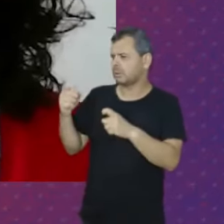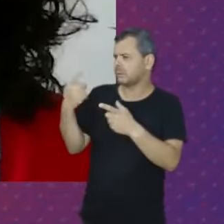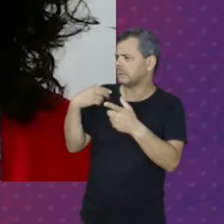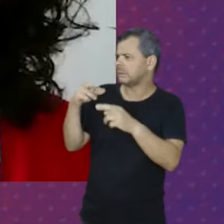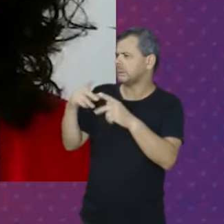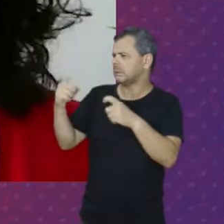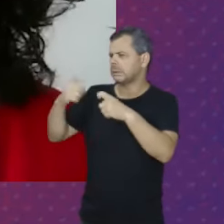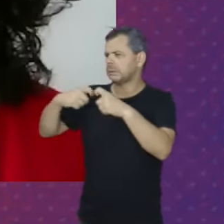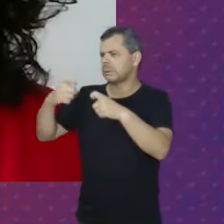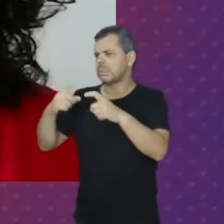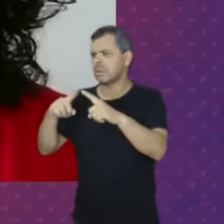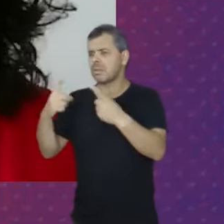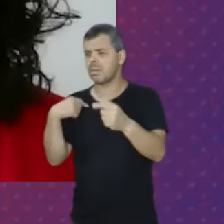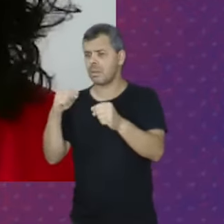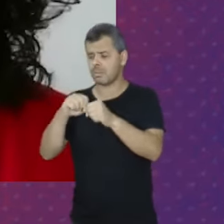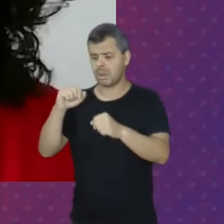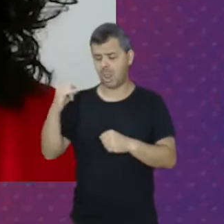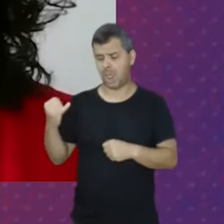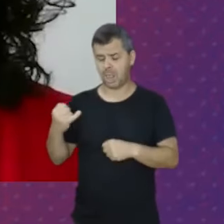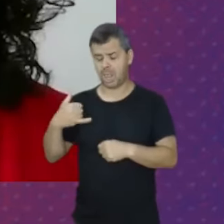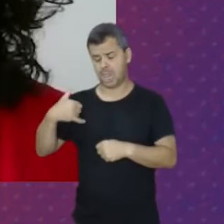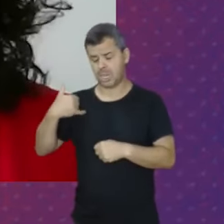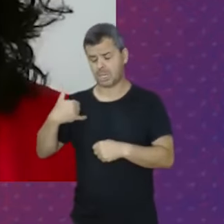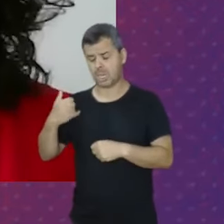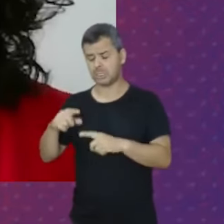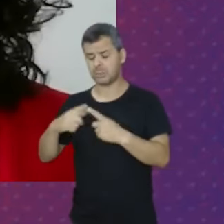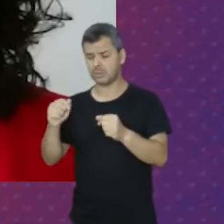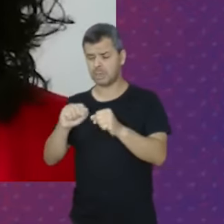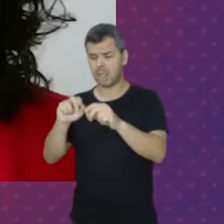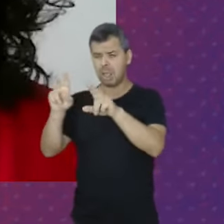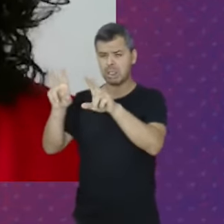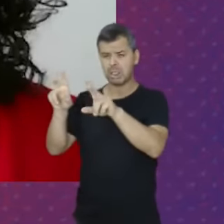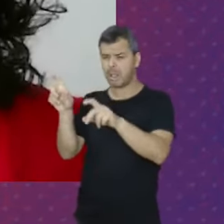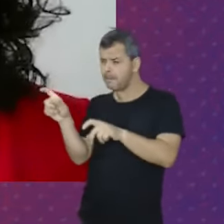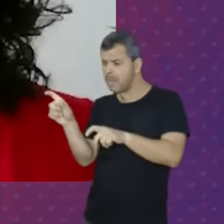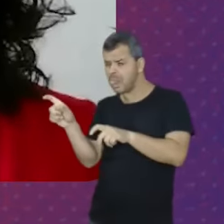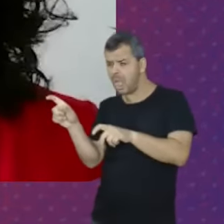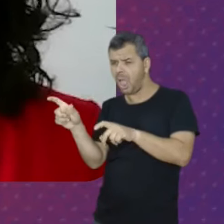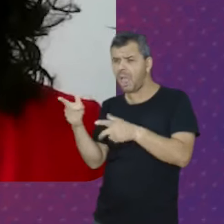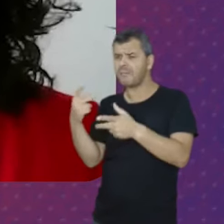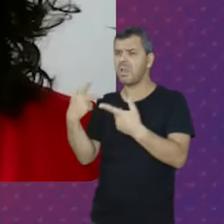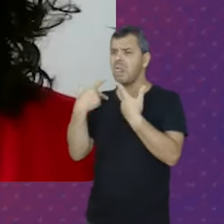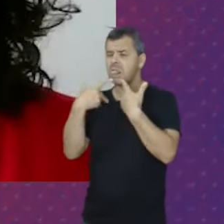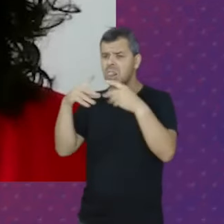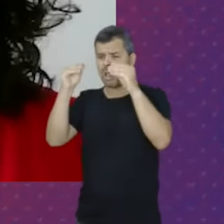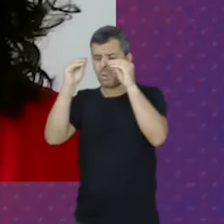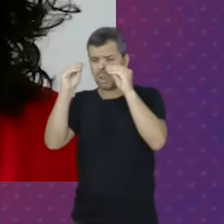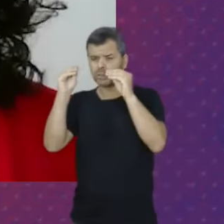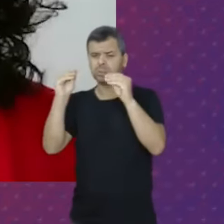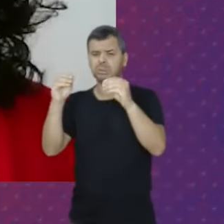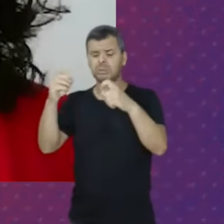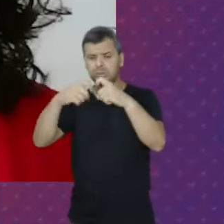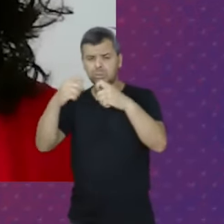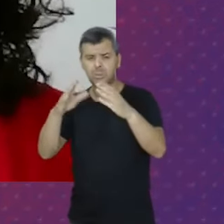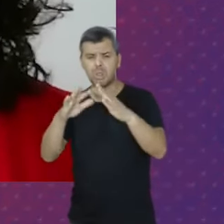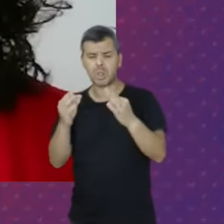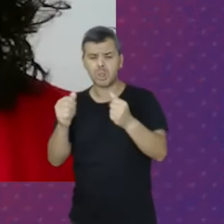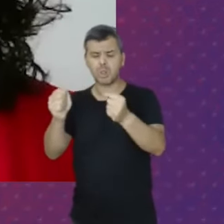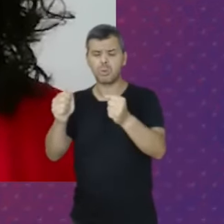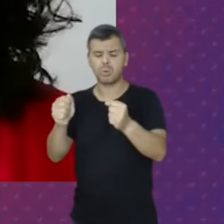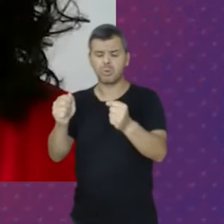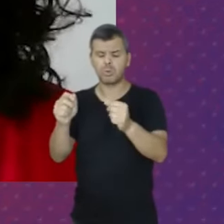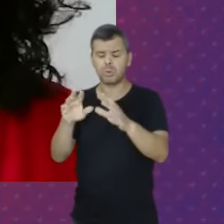sexuais inapropriadas para sua idade, termos sexuais, linguagem sexual. Então, tudo isso